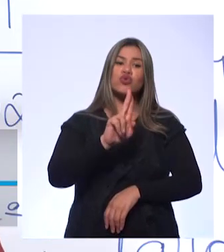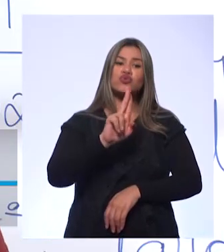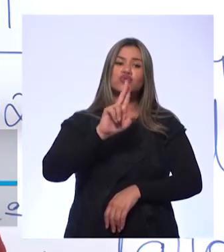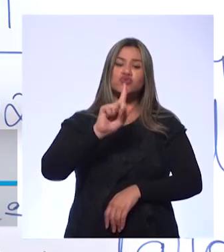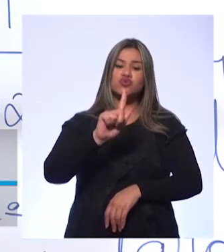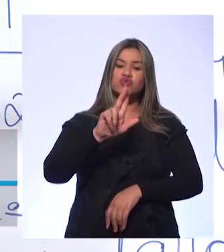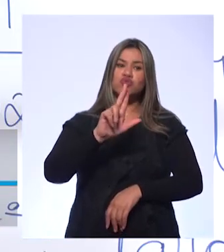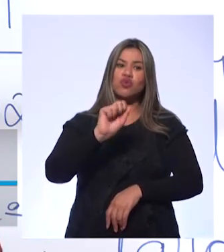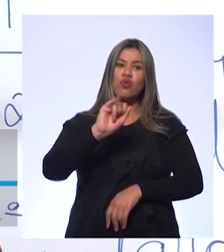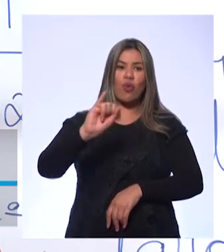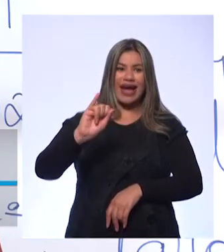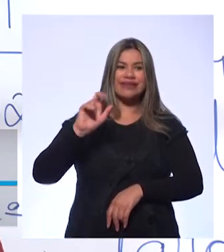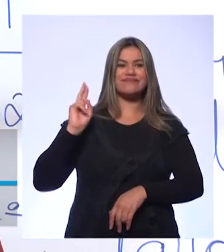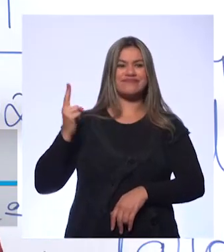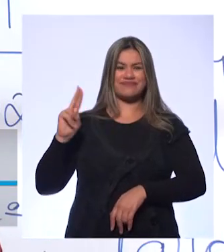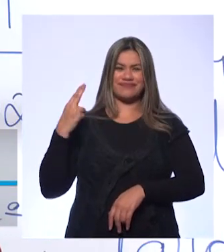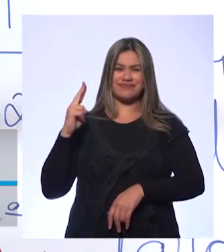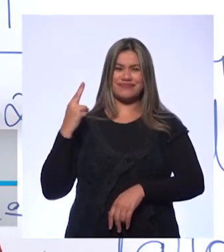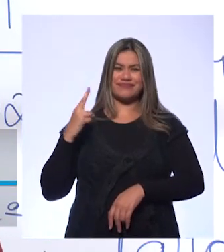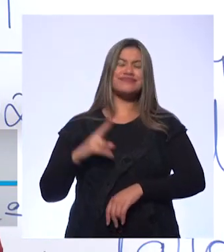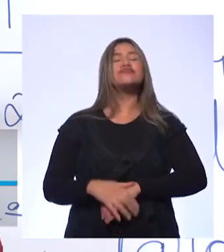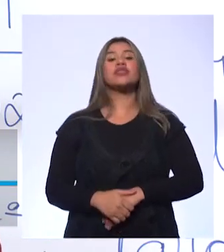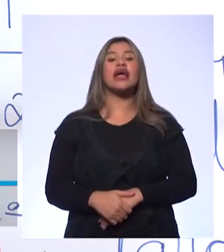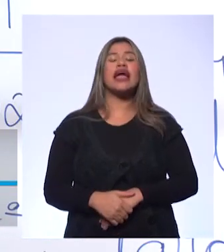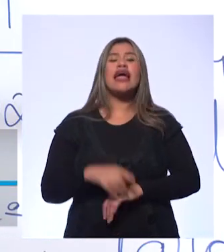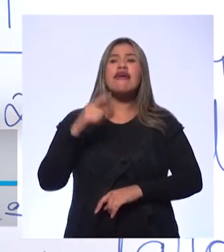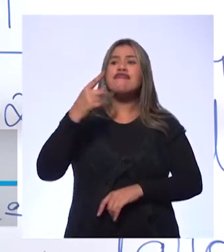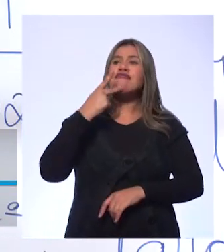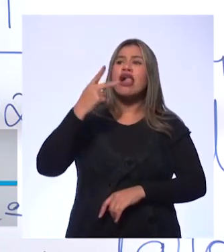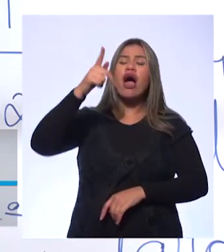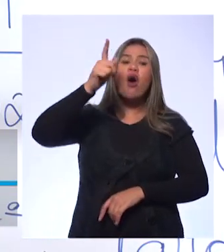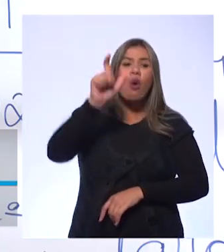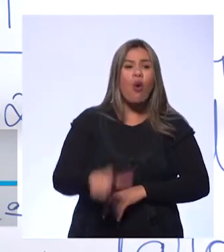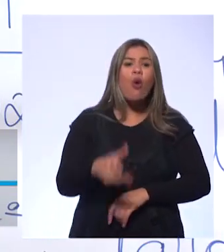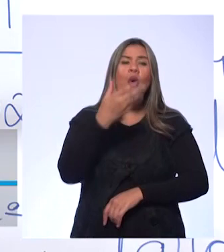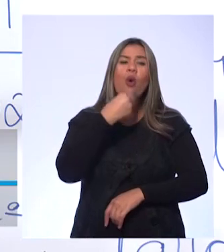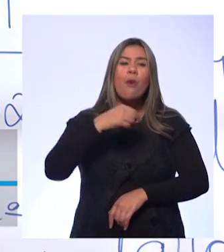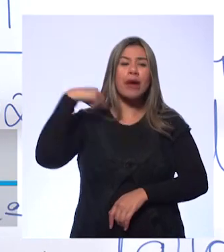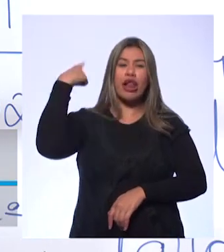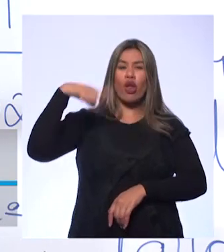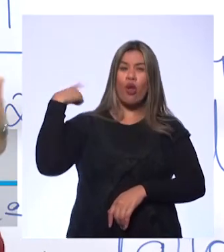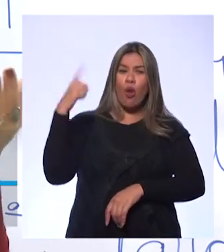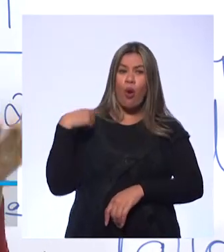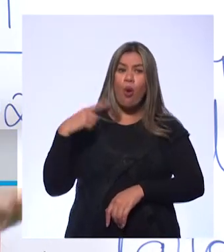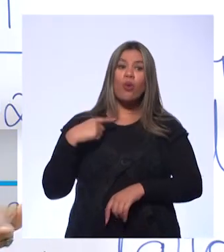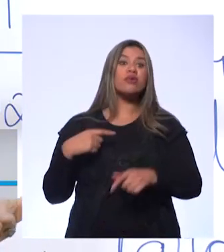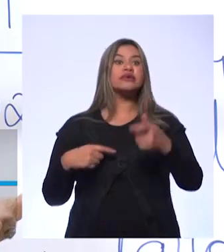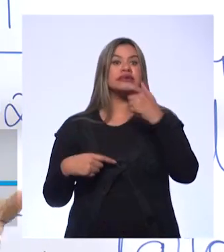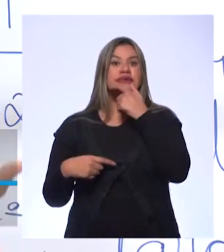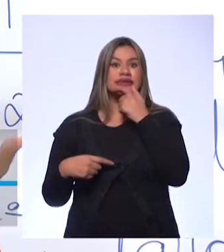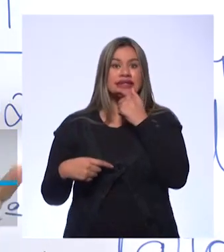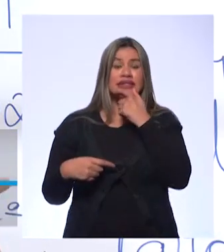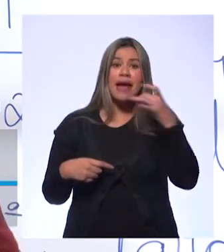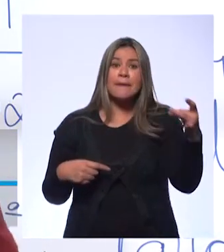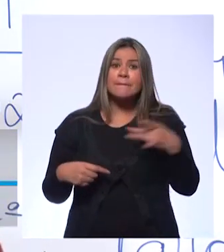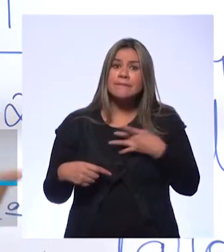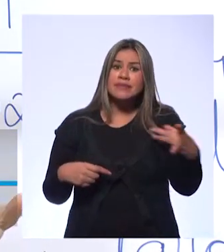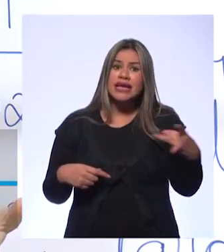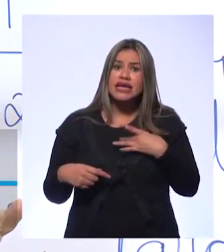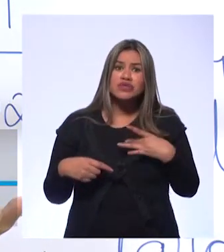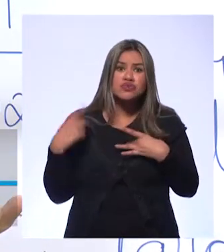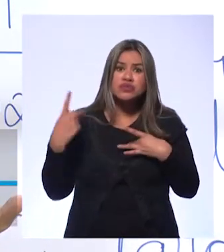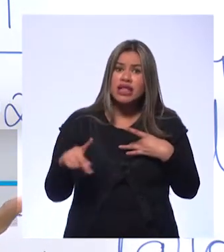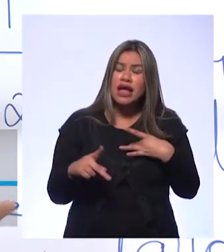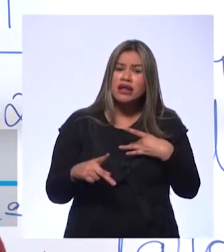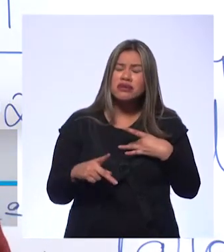e até mesmo que é a Inglaterra estava com medo do Paraguai a gente Paraguai